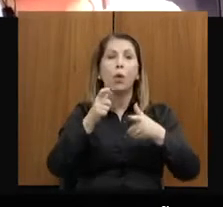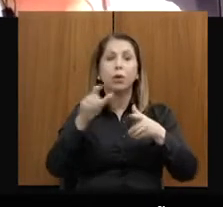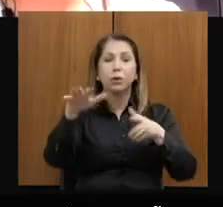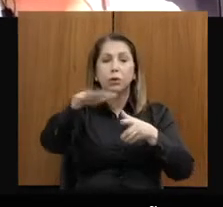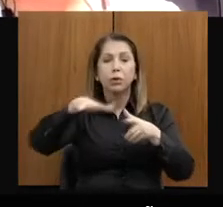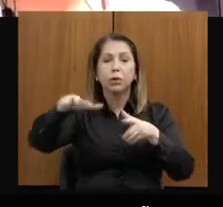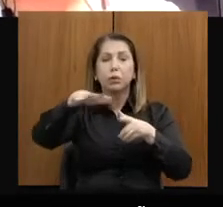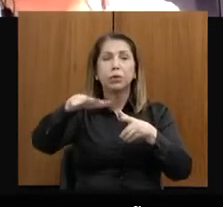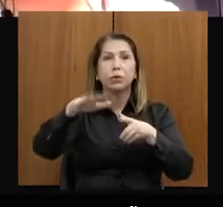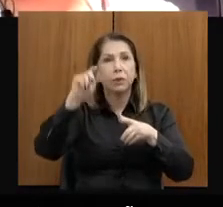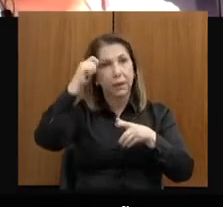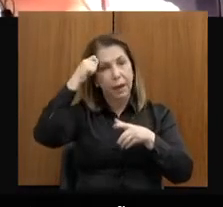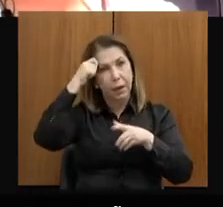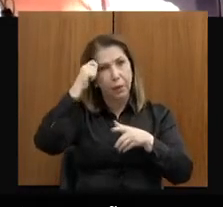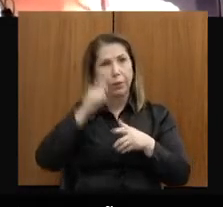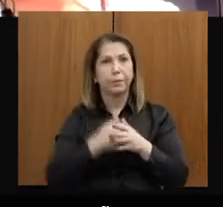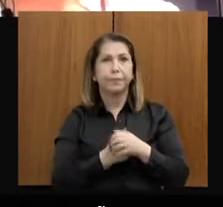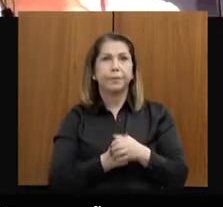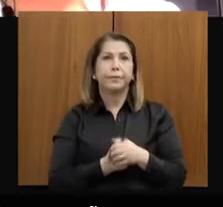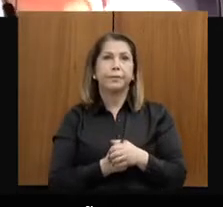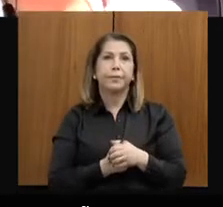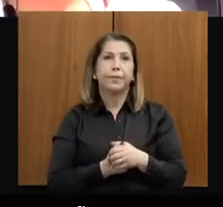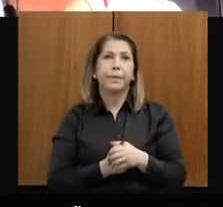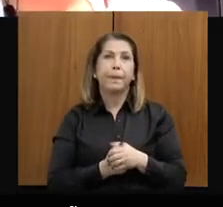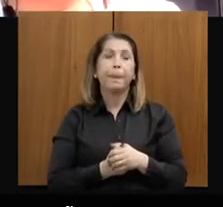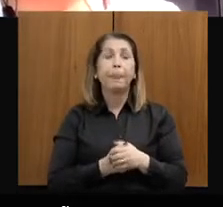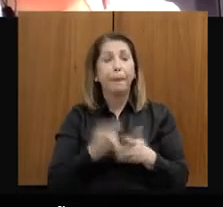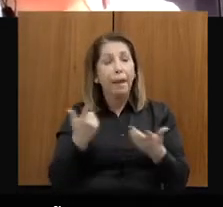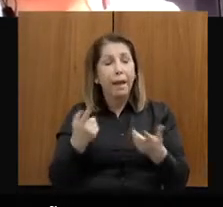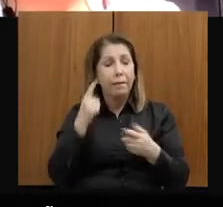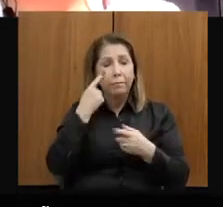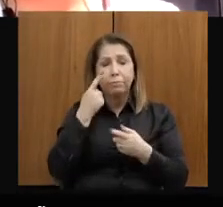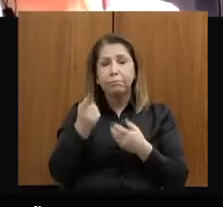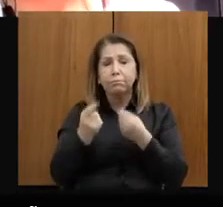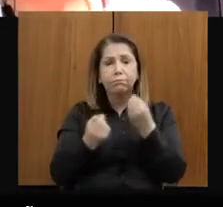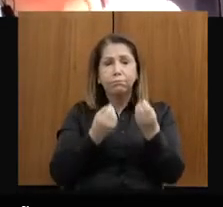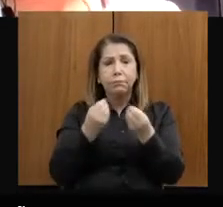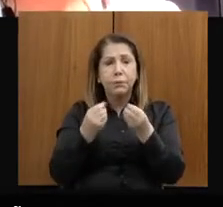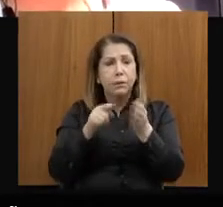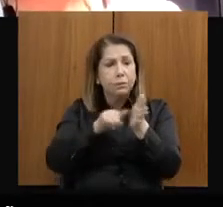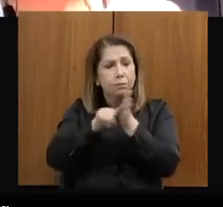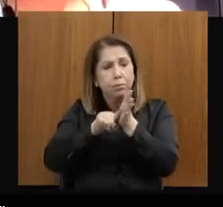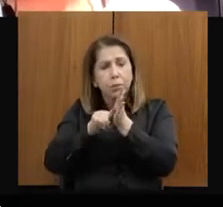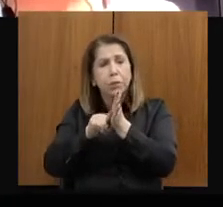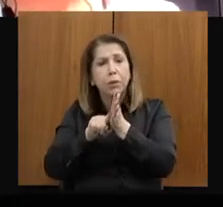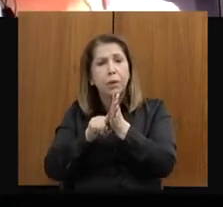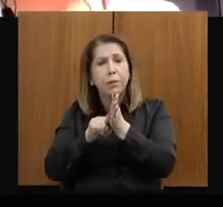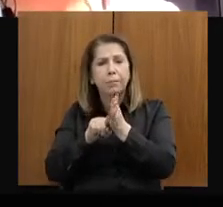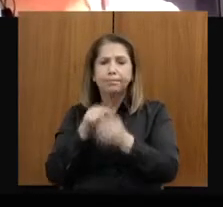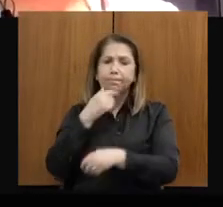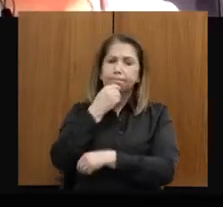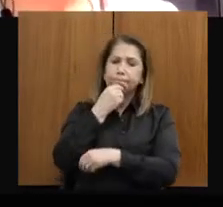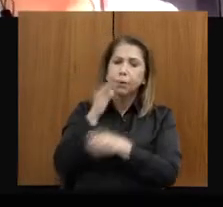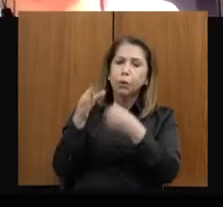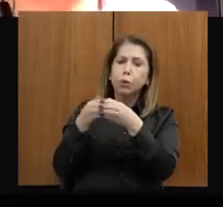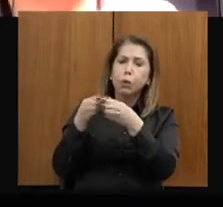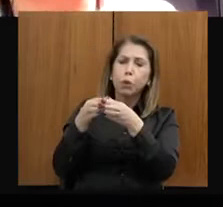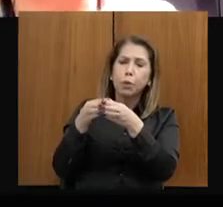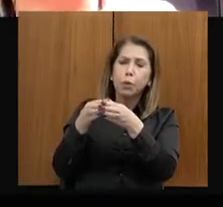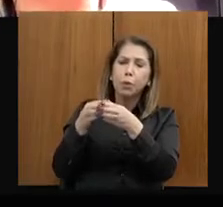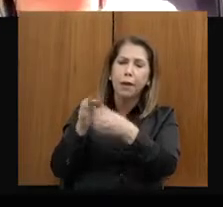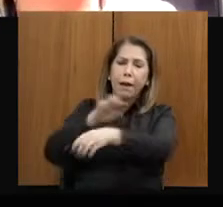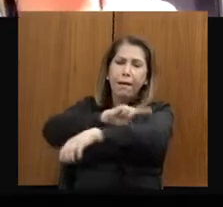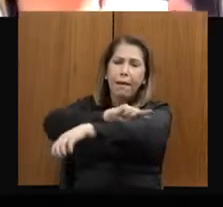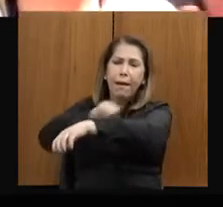sociedade brasileira da época e vendo ali a população negra como um problema a raça como um